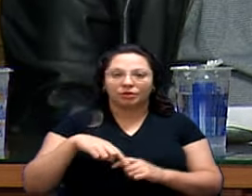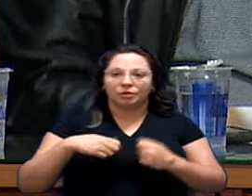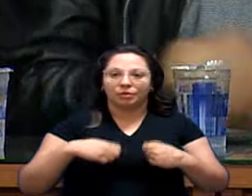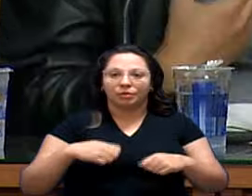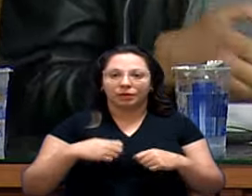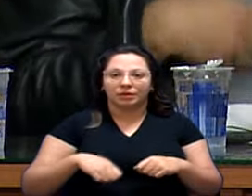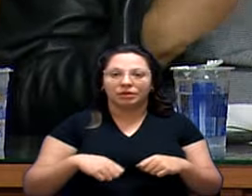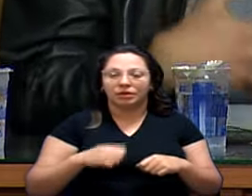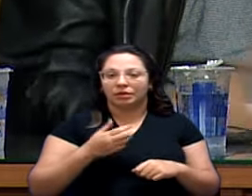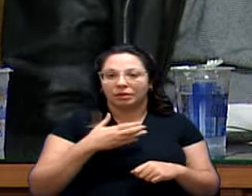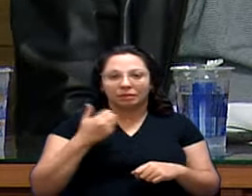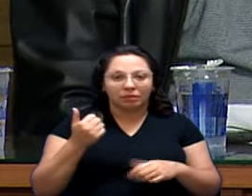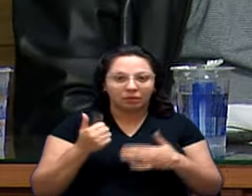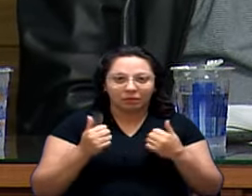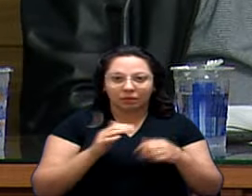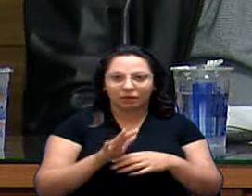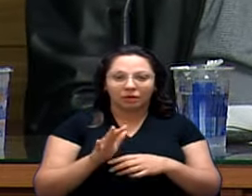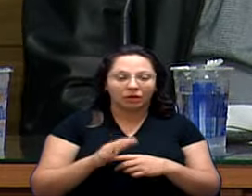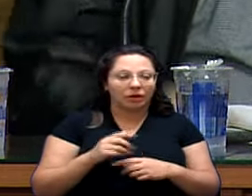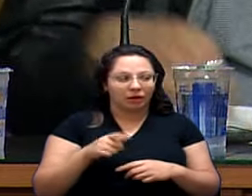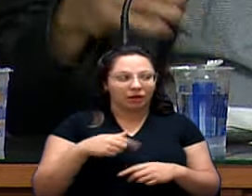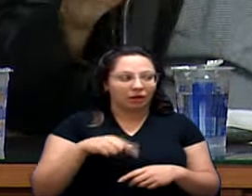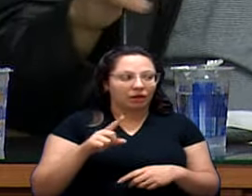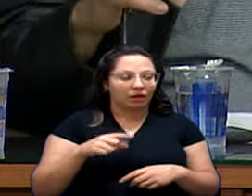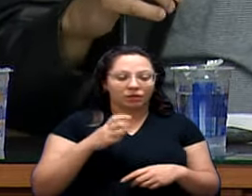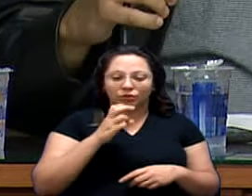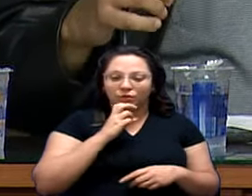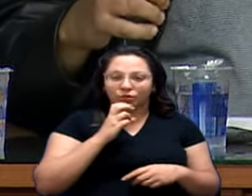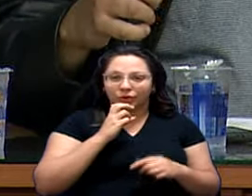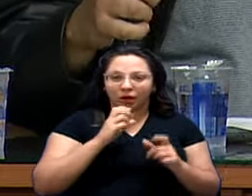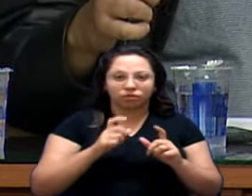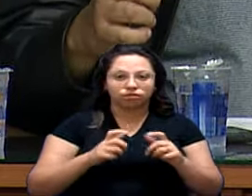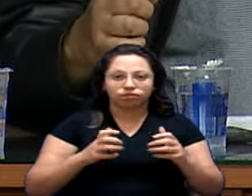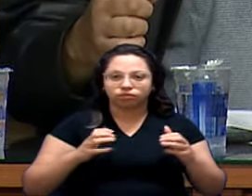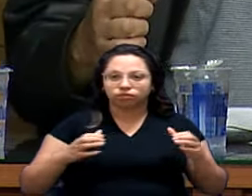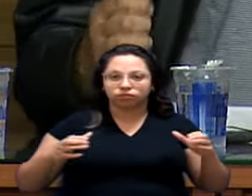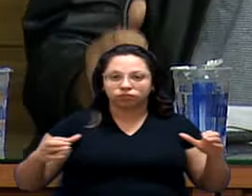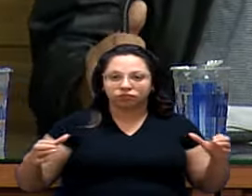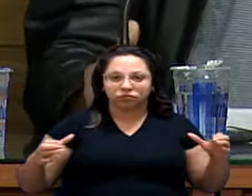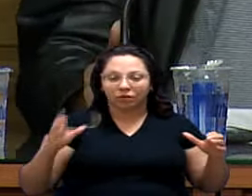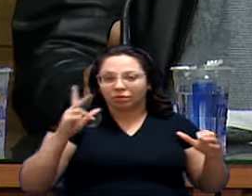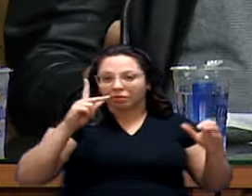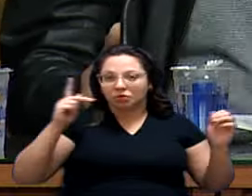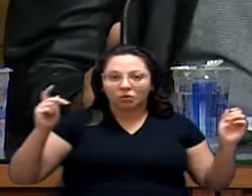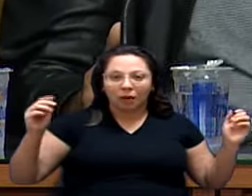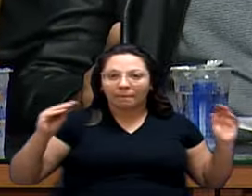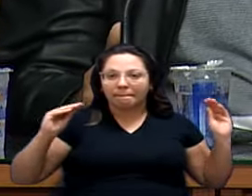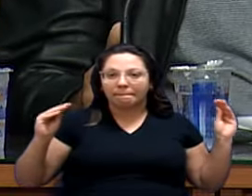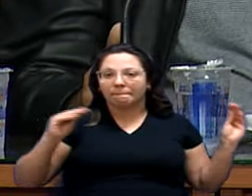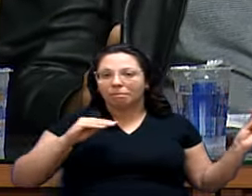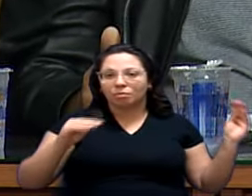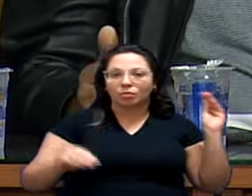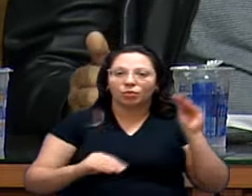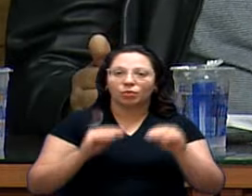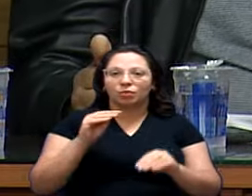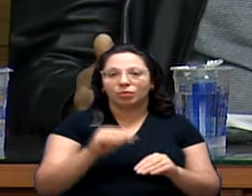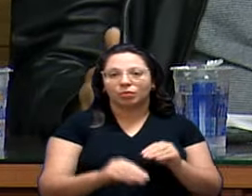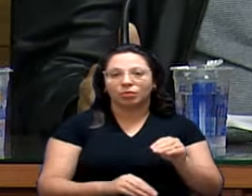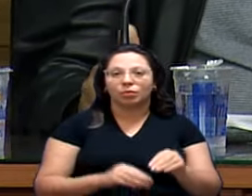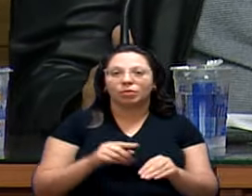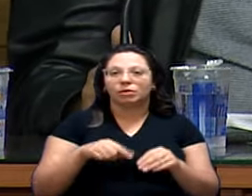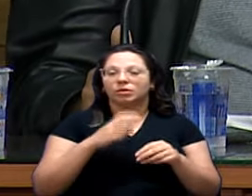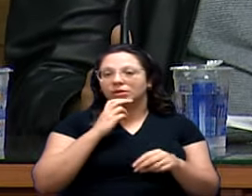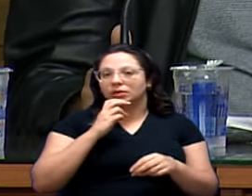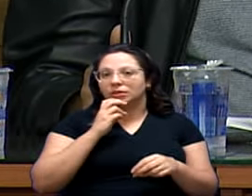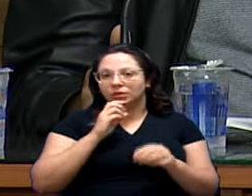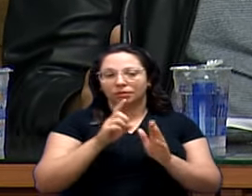expansão tá muito grande a crescimento sorabo virou Atrativa para pessoas de fora A ideia realmente o qu é restringir e